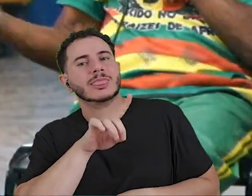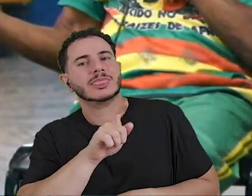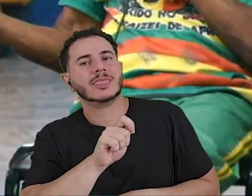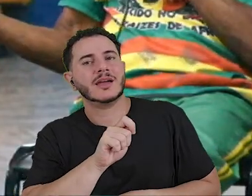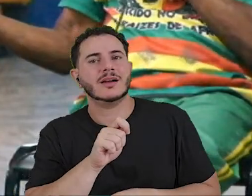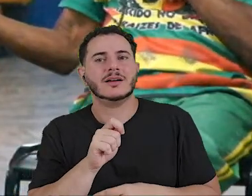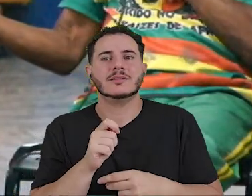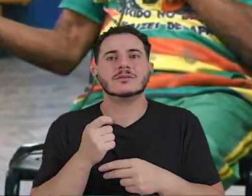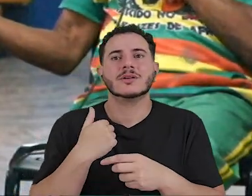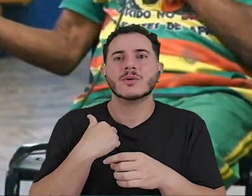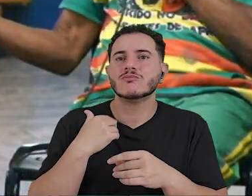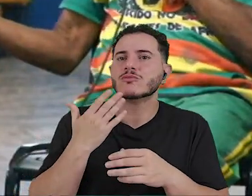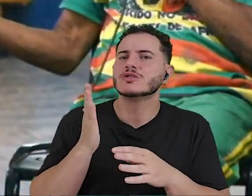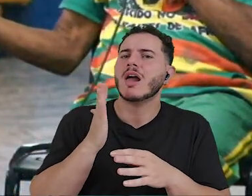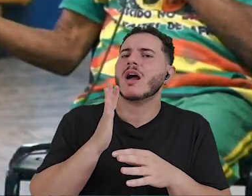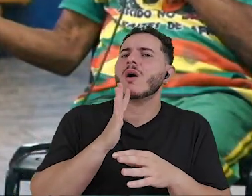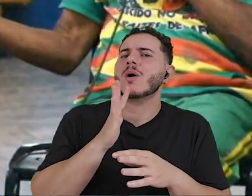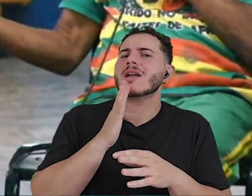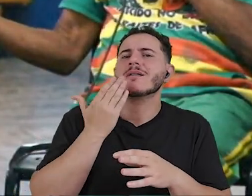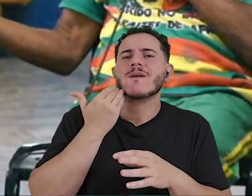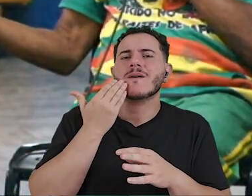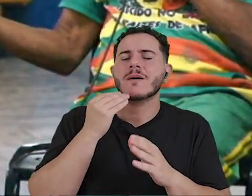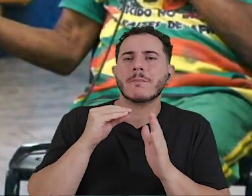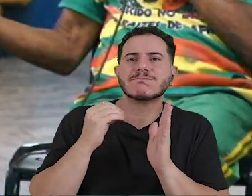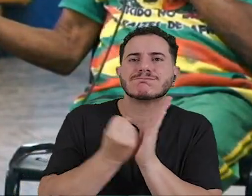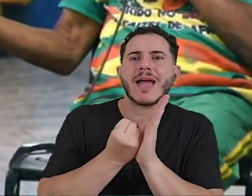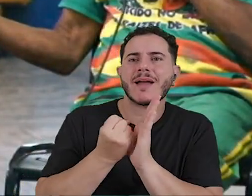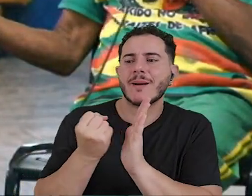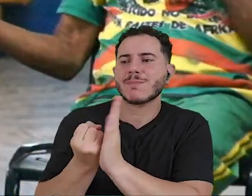Eu conheço marcação.